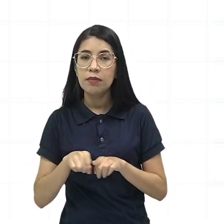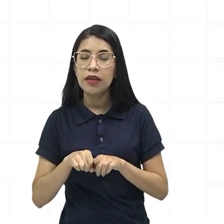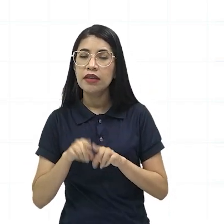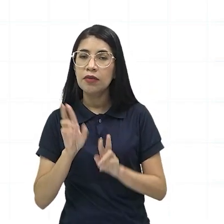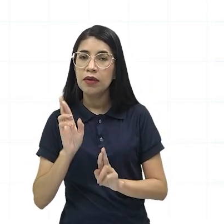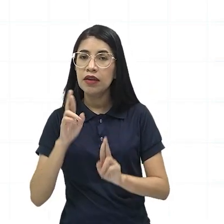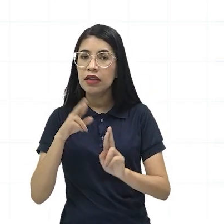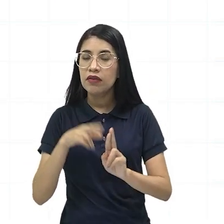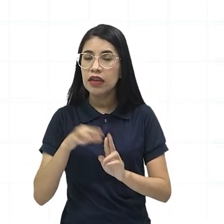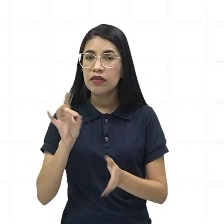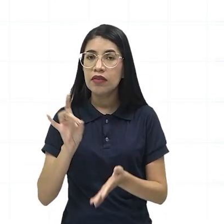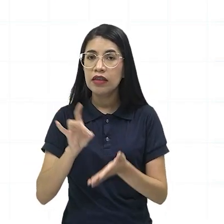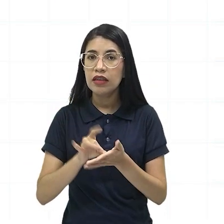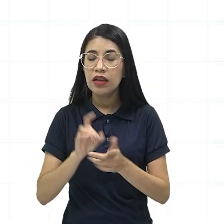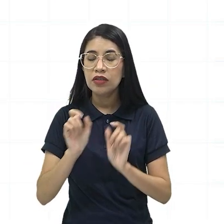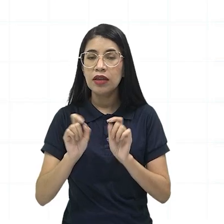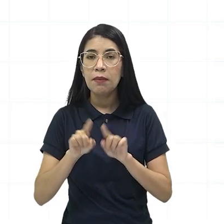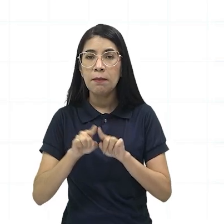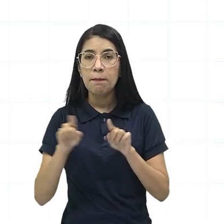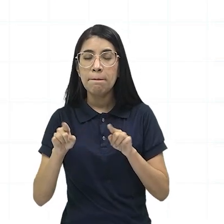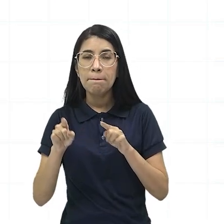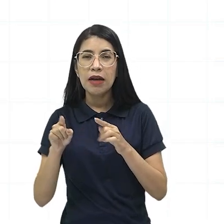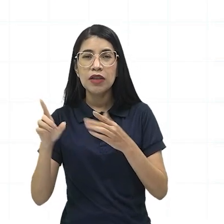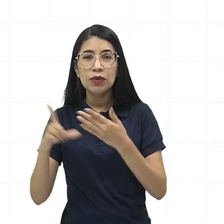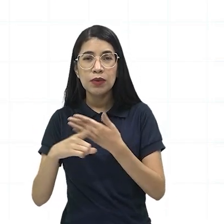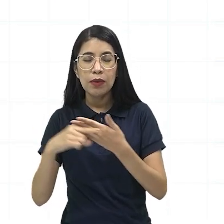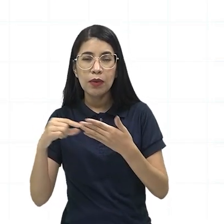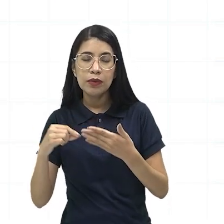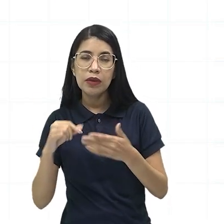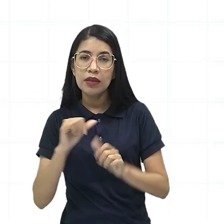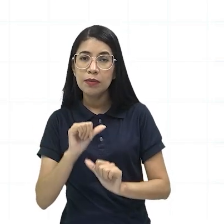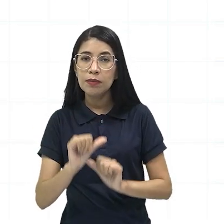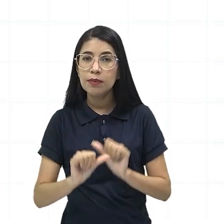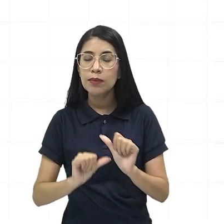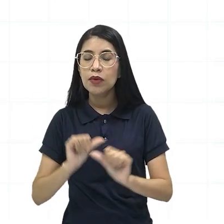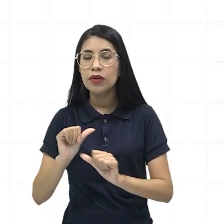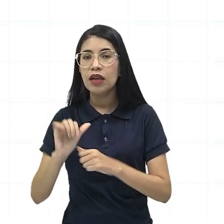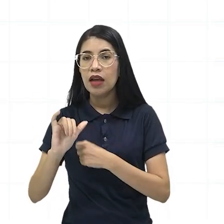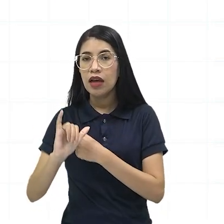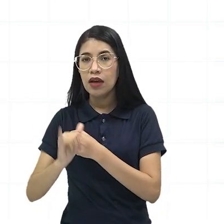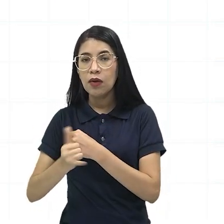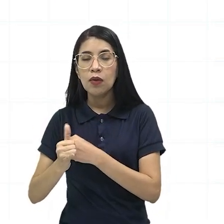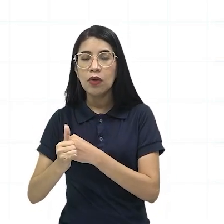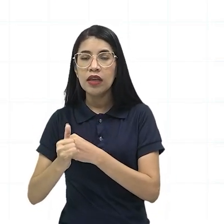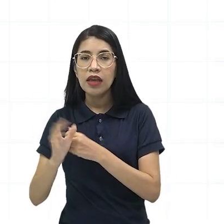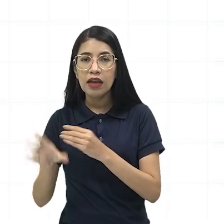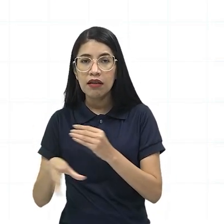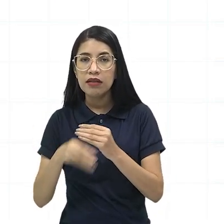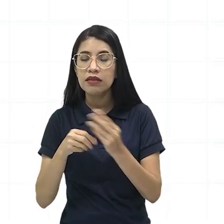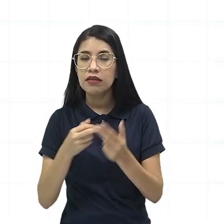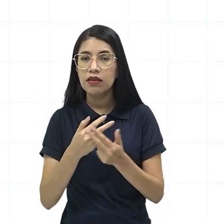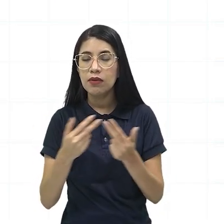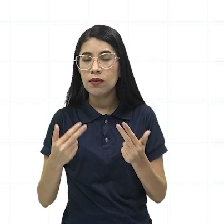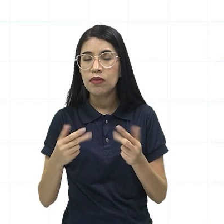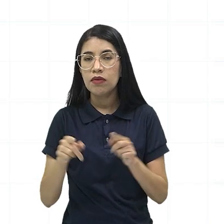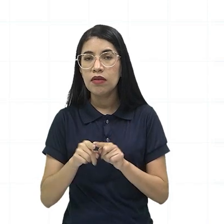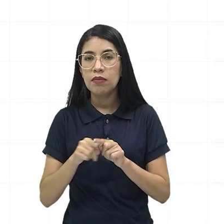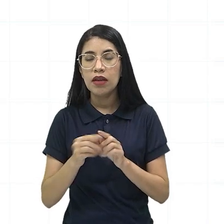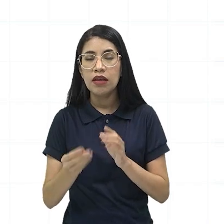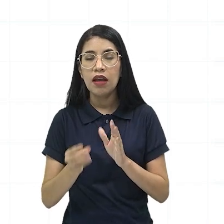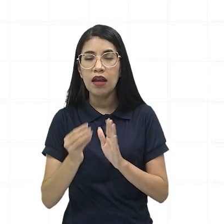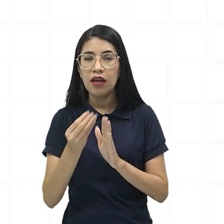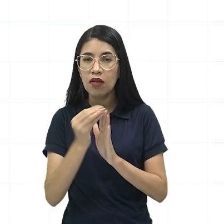e isso acontece, mas o artista, ele transforma a crônica em algo mais. Ele coloca esses aspectos